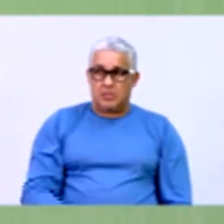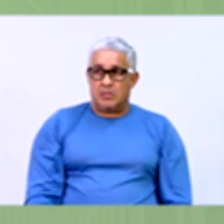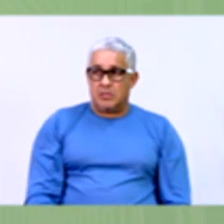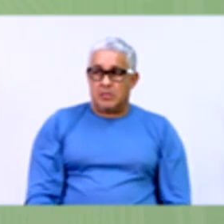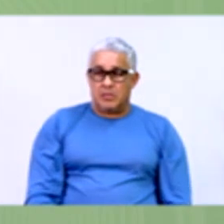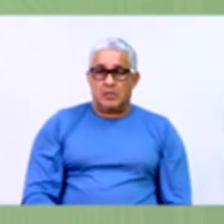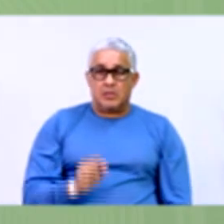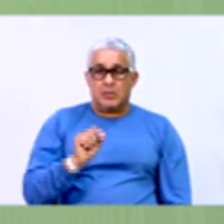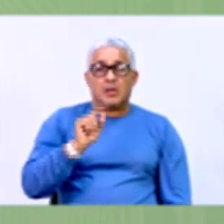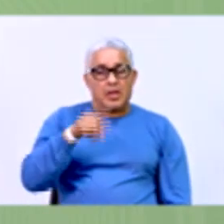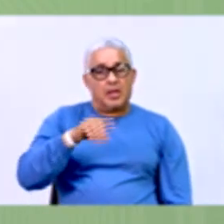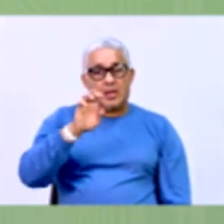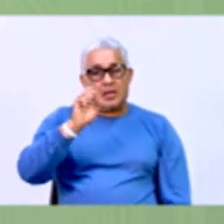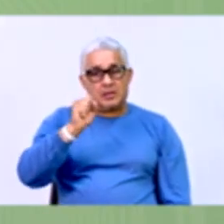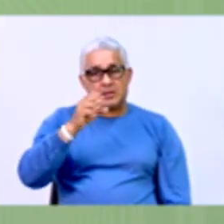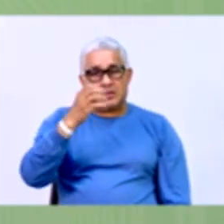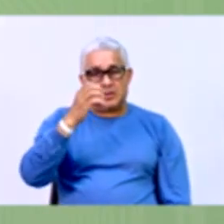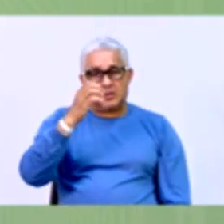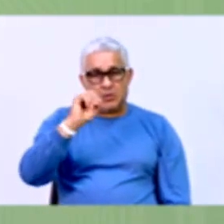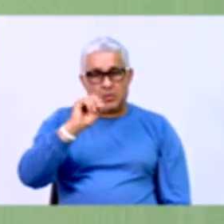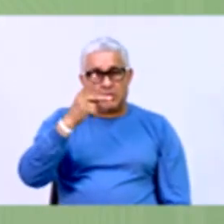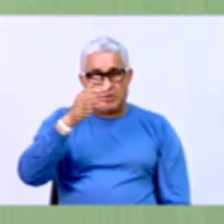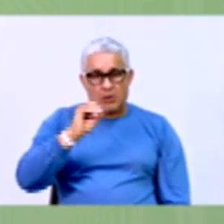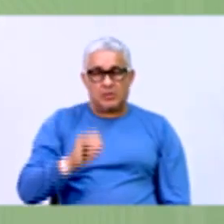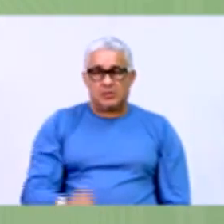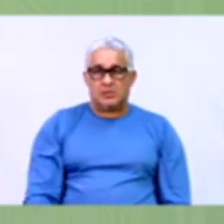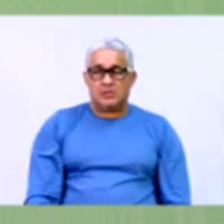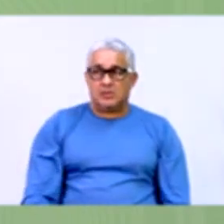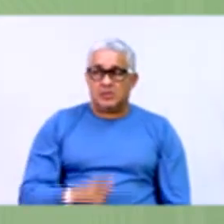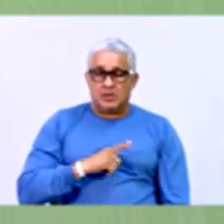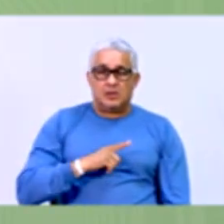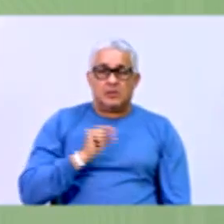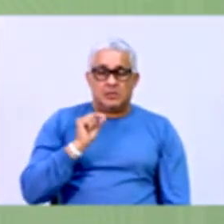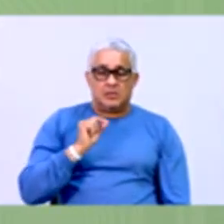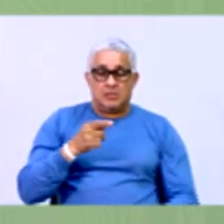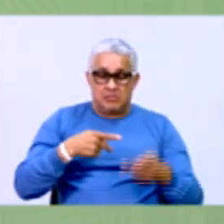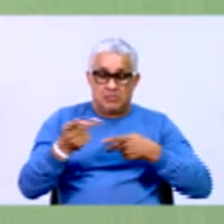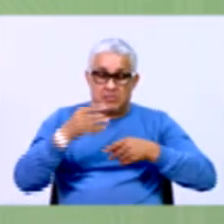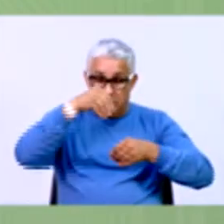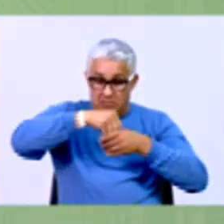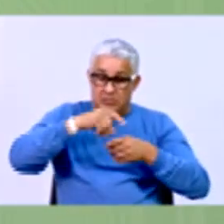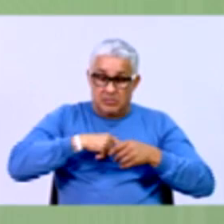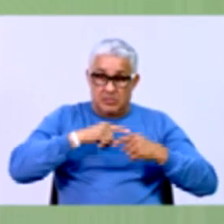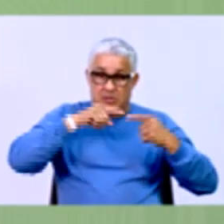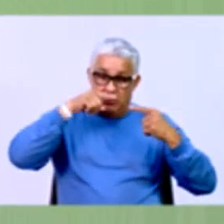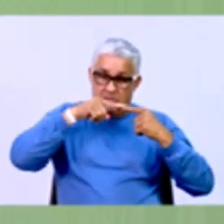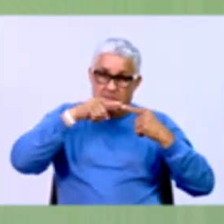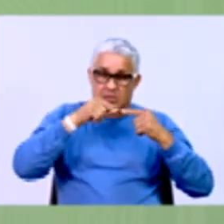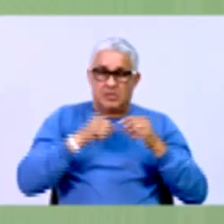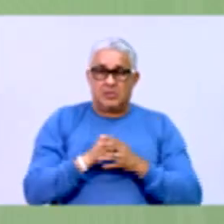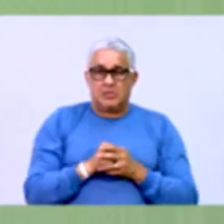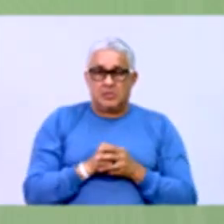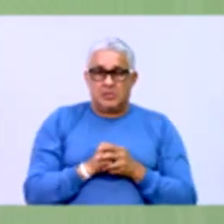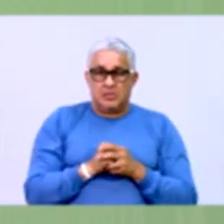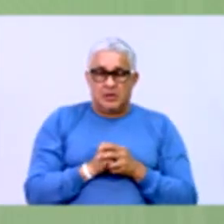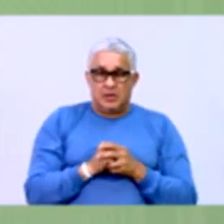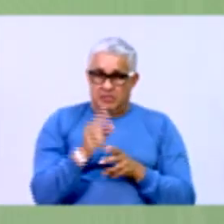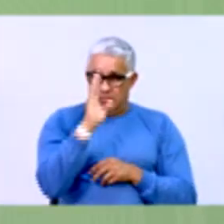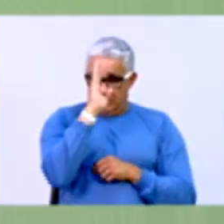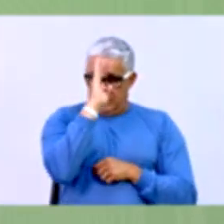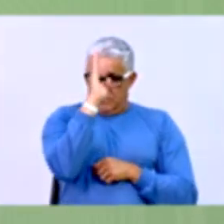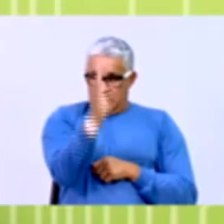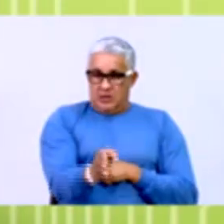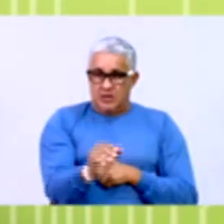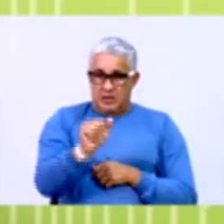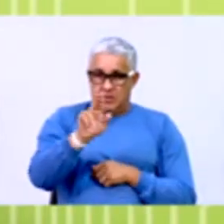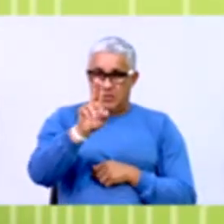falou do escopo lá atrás. O escopo eles tem a ver com esse planejamento, que vai realmente dar um norte. A